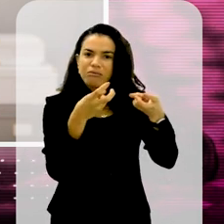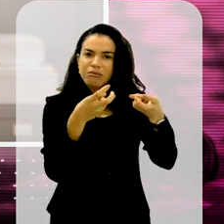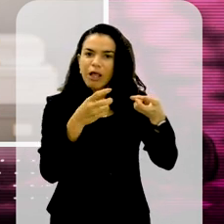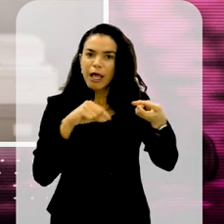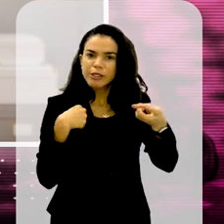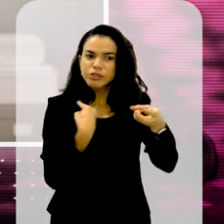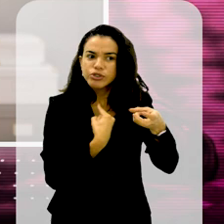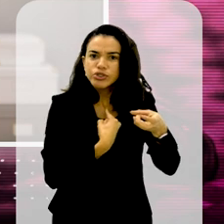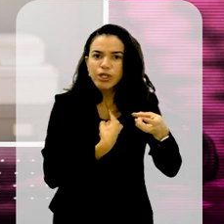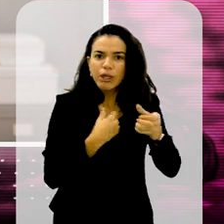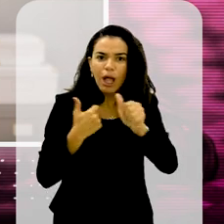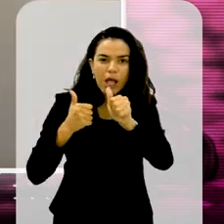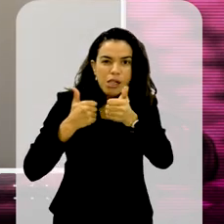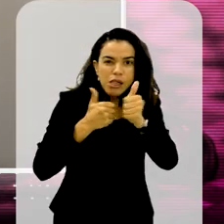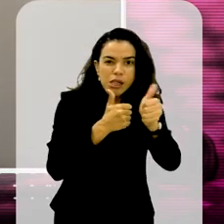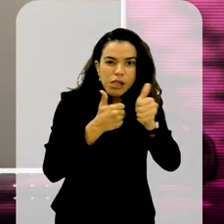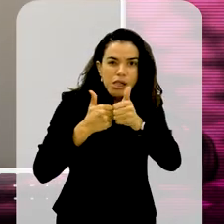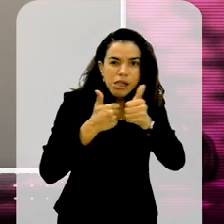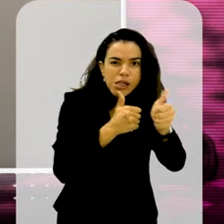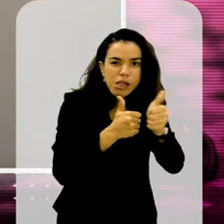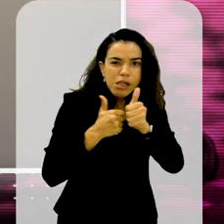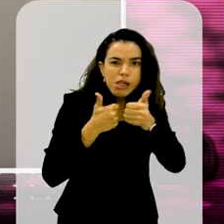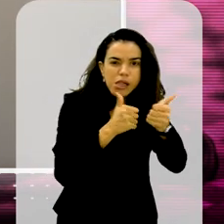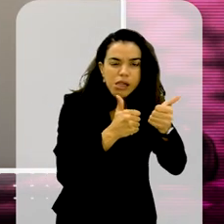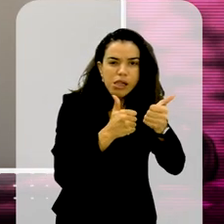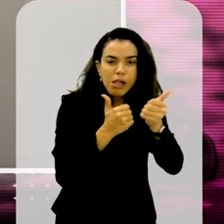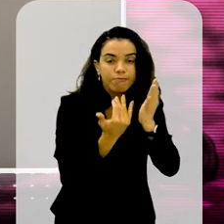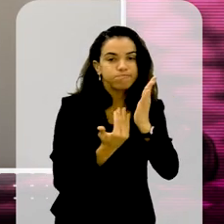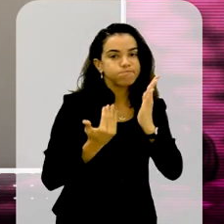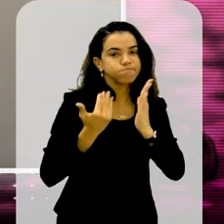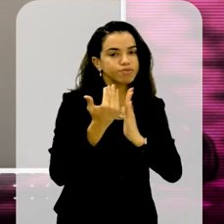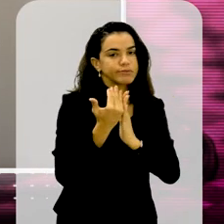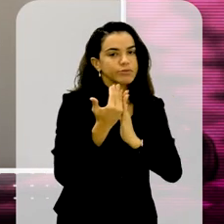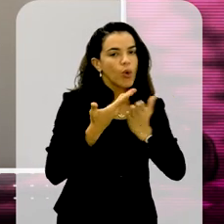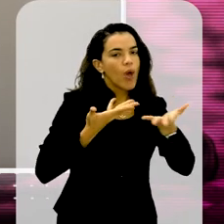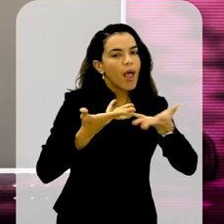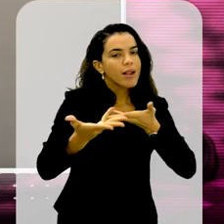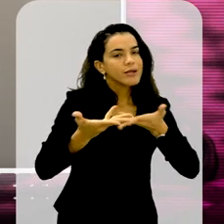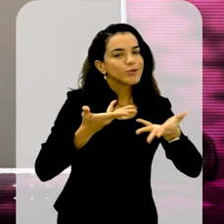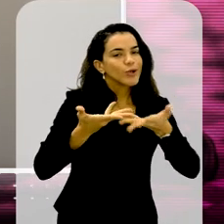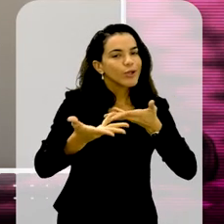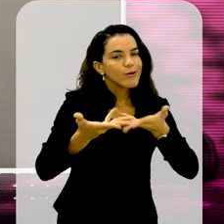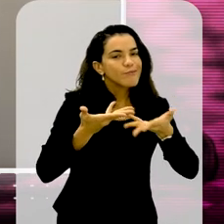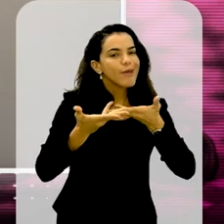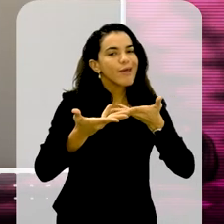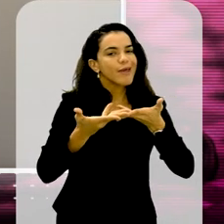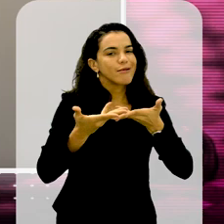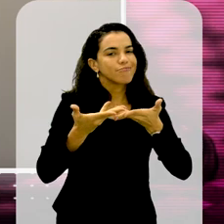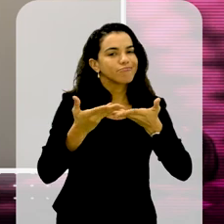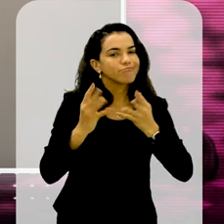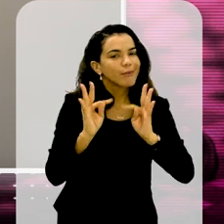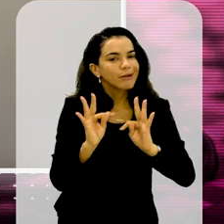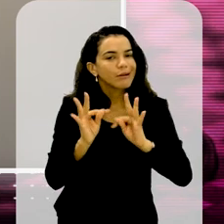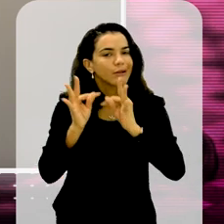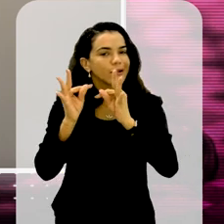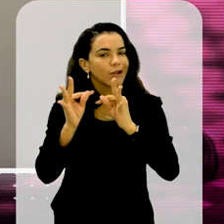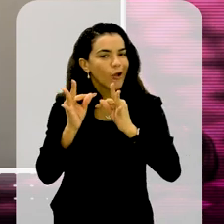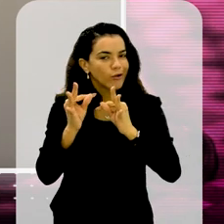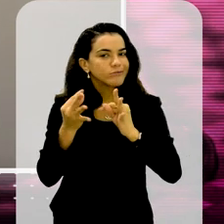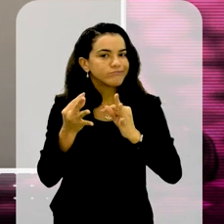sendo perseguida, se ultrapassou o limite dos relacionamentos da tecnologia e das redes